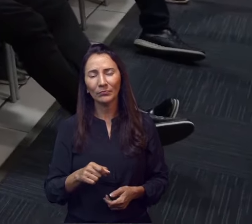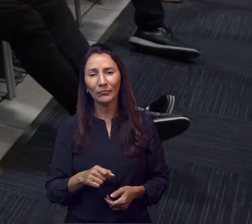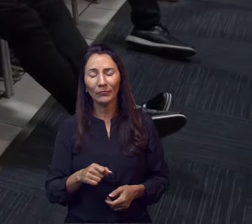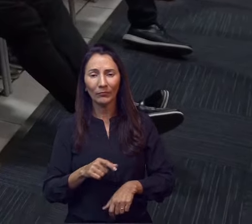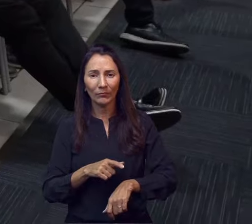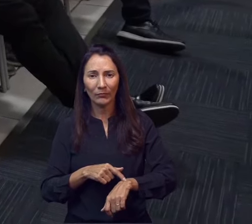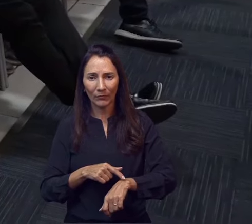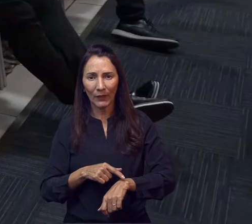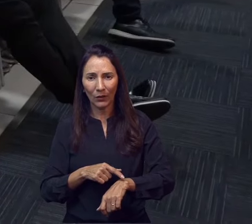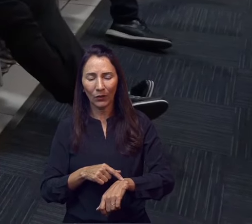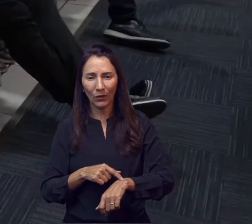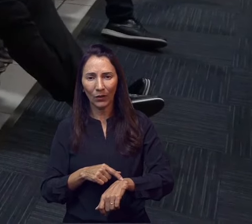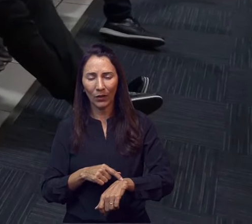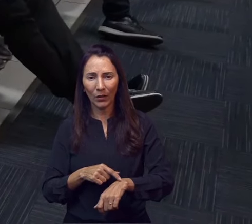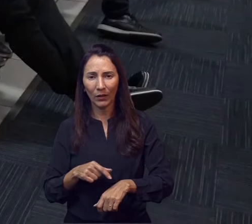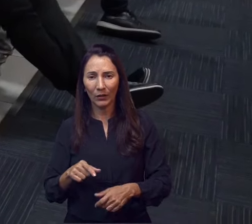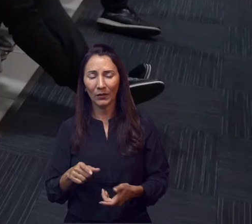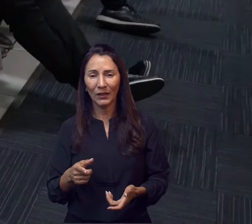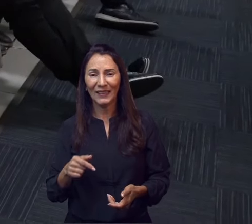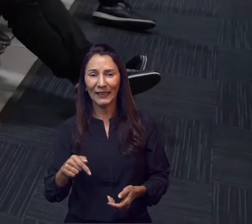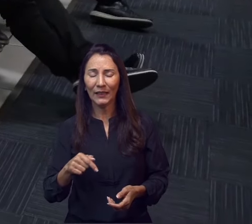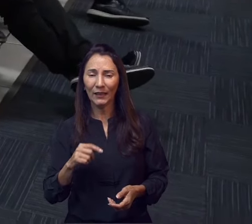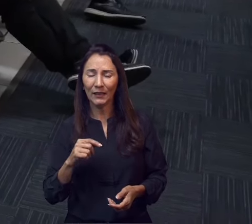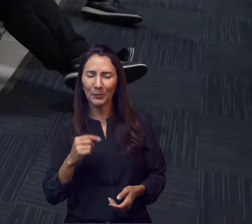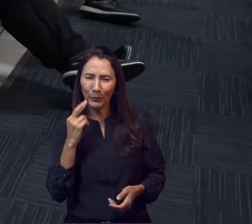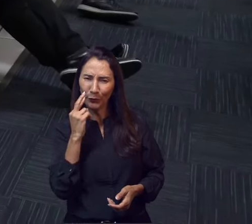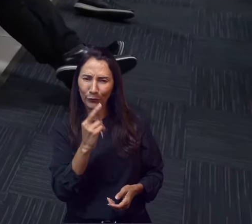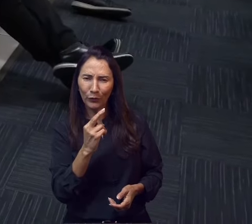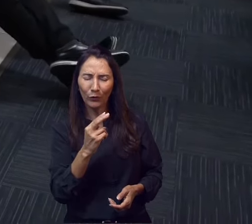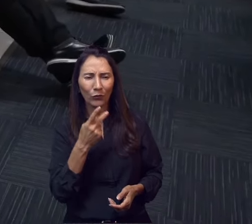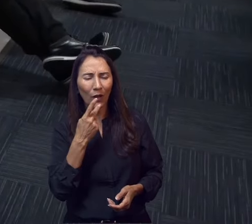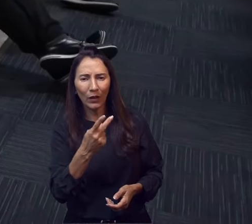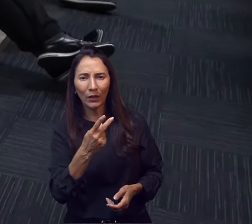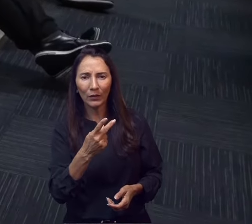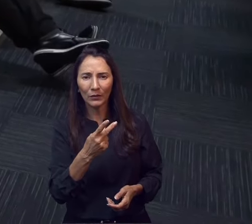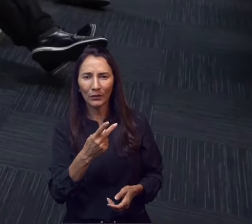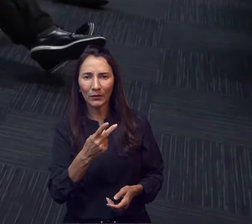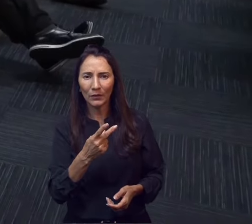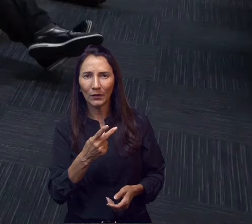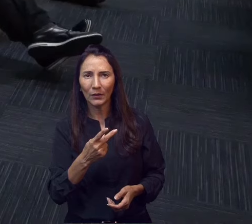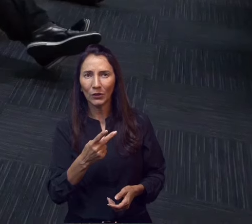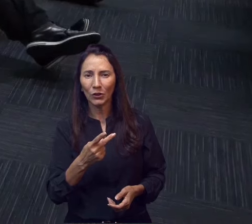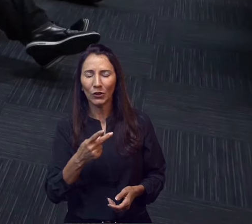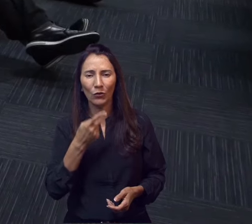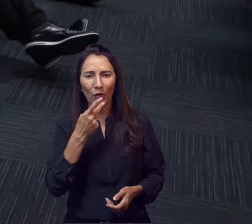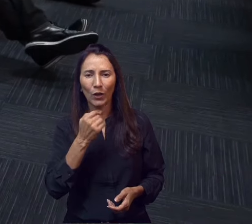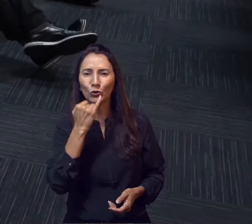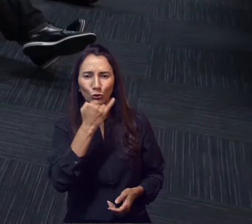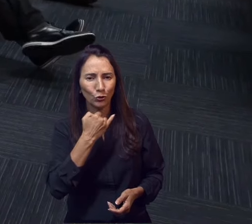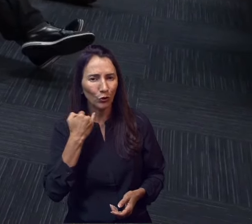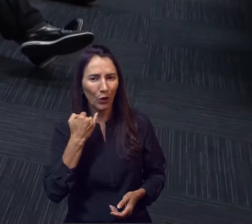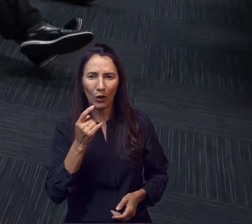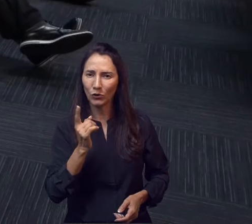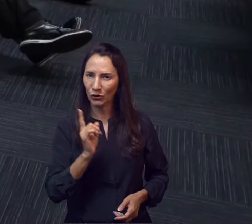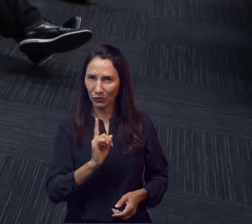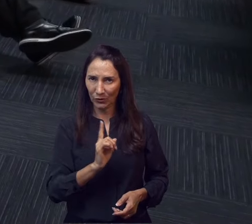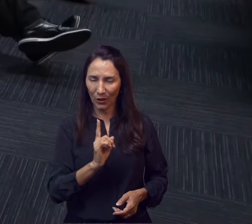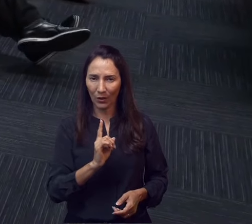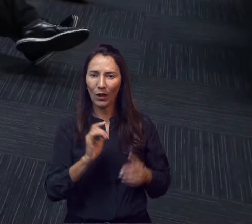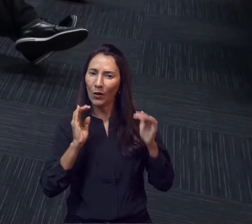chamando Pastor Jorge de Pastor Jorge porque eu não chamo de Jorge por não